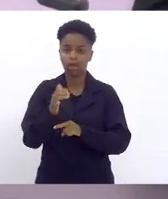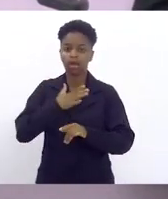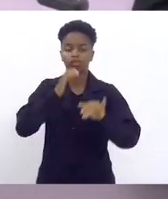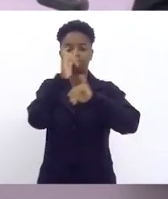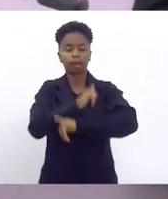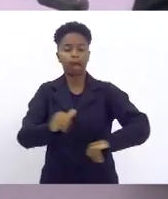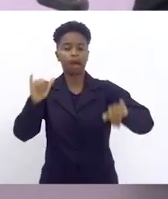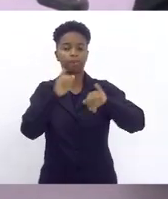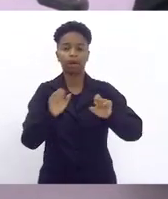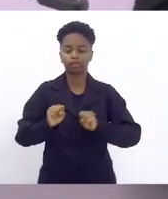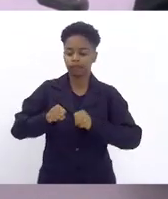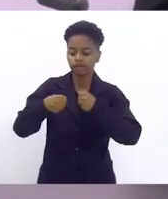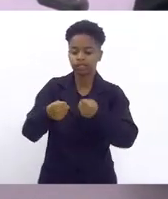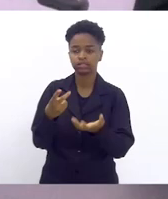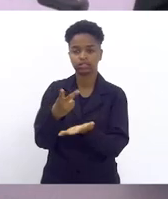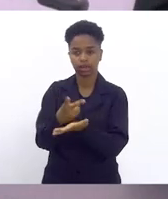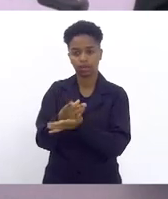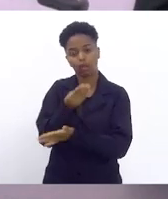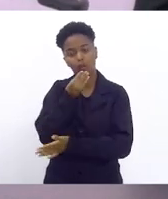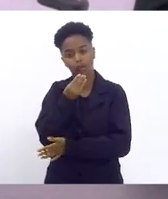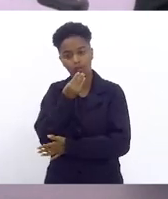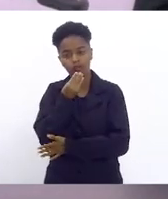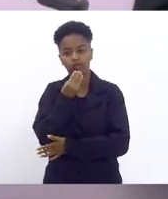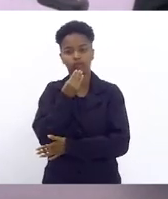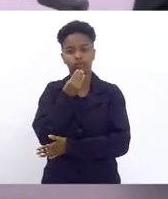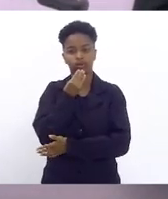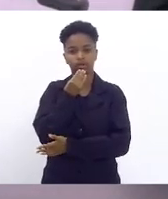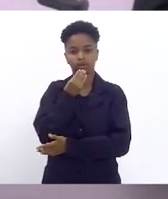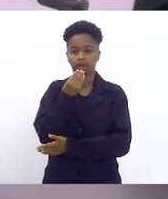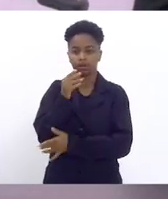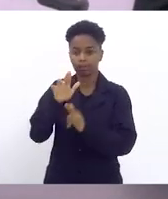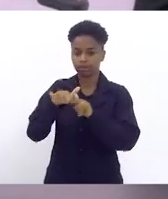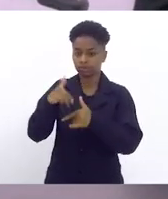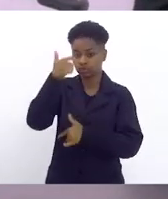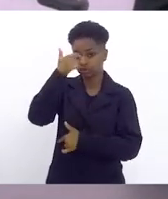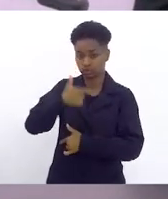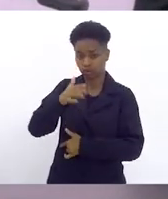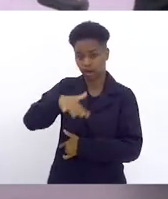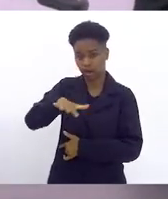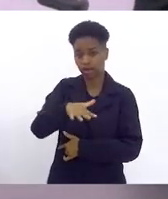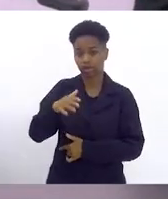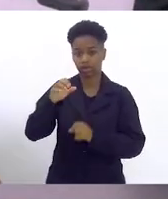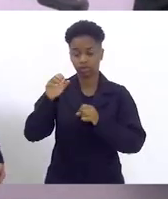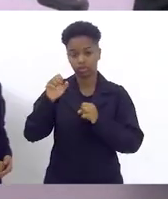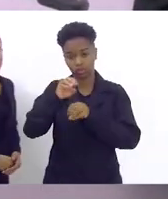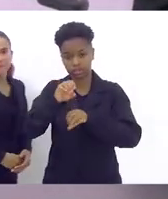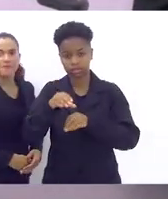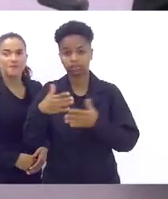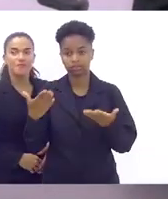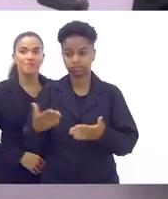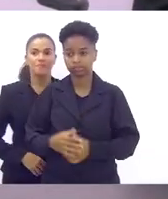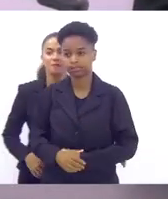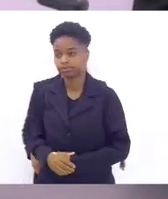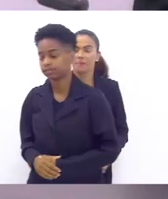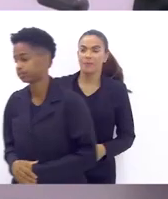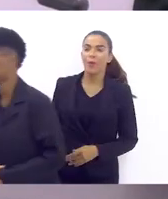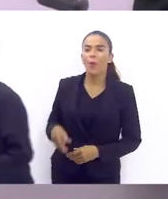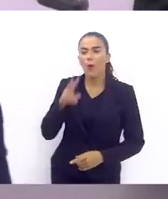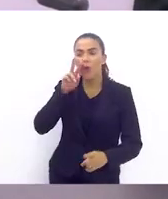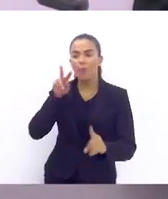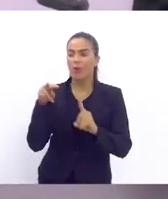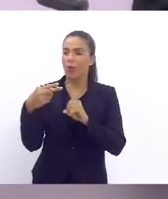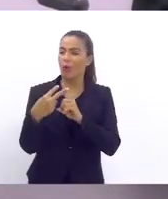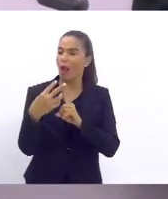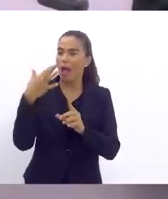levantei que levanto sempre obviamente por estar por ser da educação é a bandeira da educação Então o meu olhar é sempre olhar